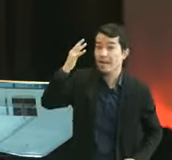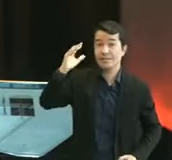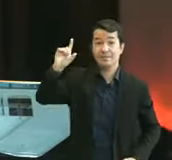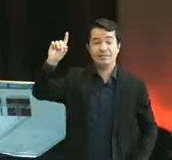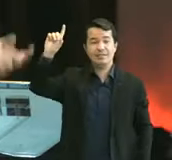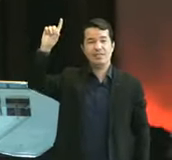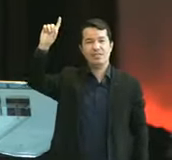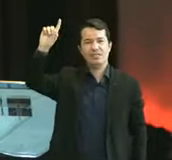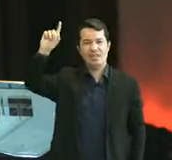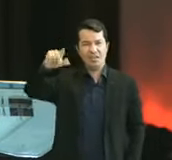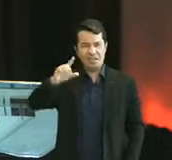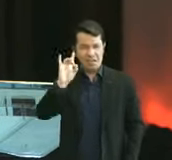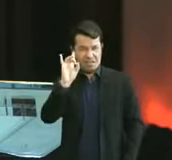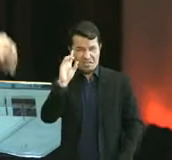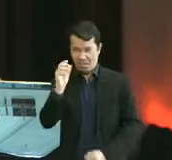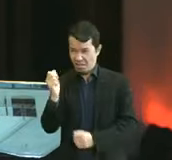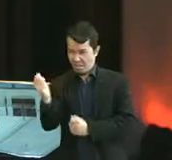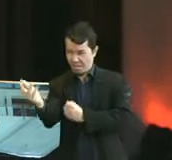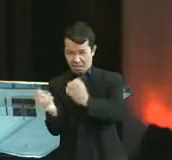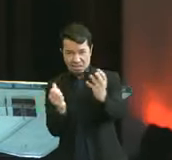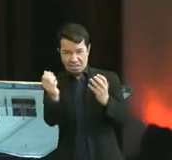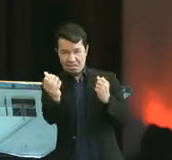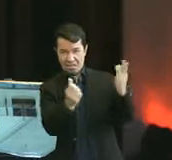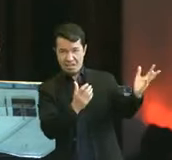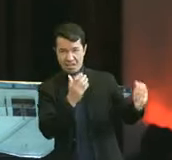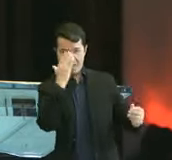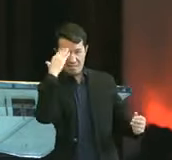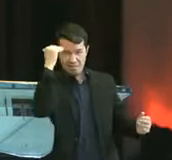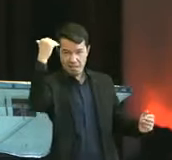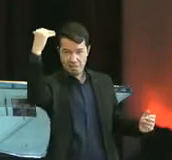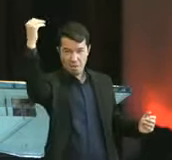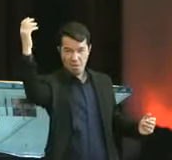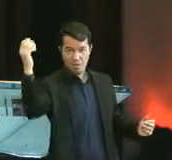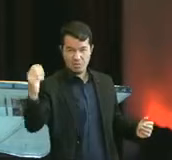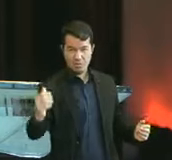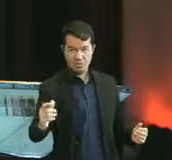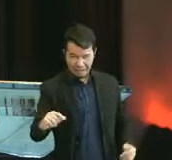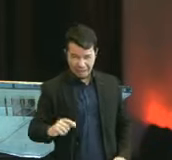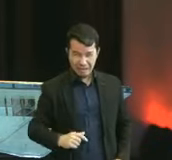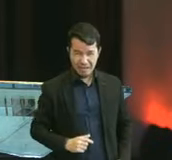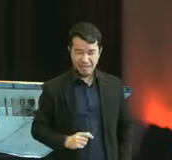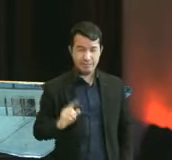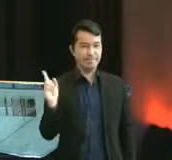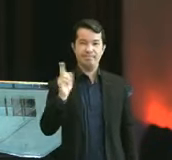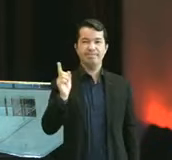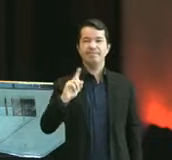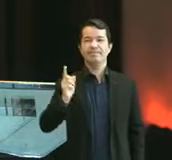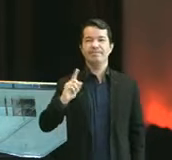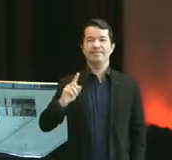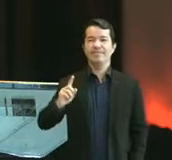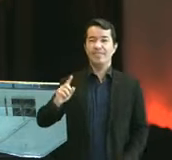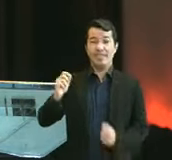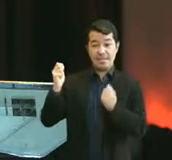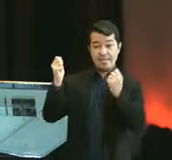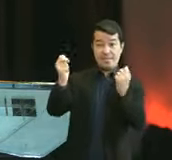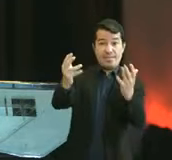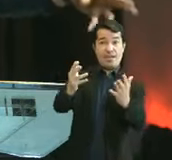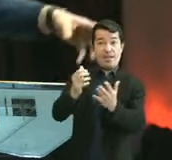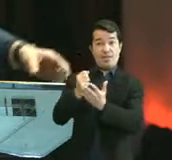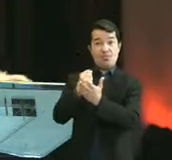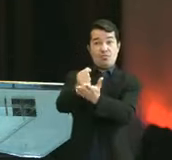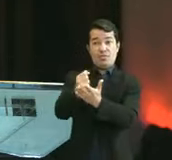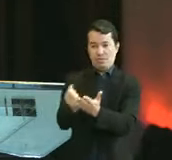simplesmente trazer glória ao homem, não. Para servir as mesas, para servir os órfãos,